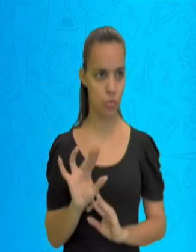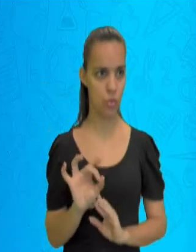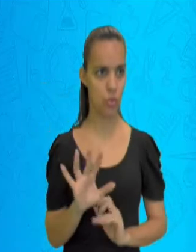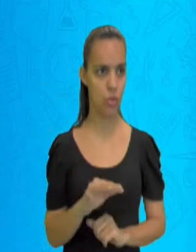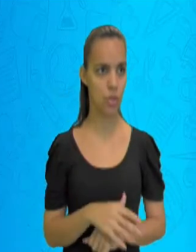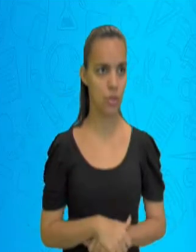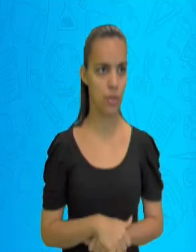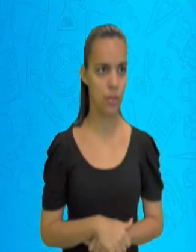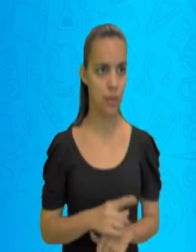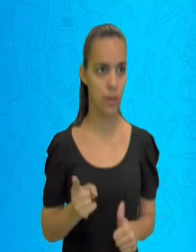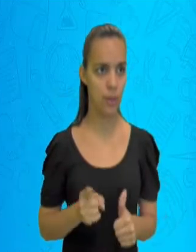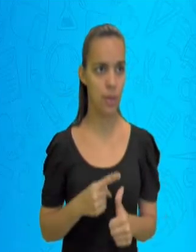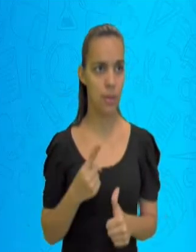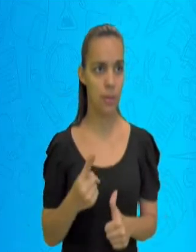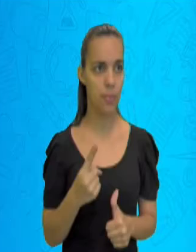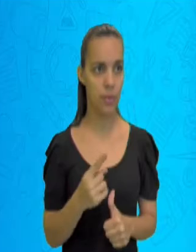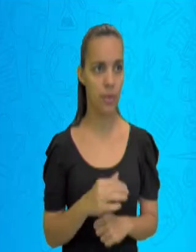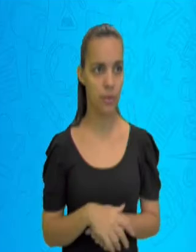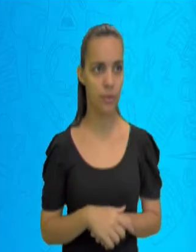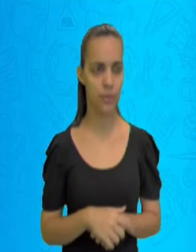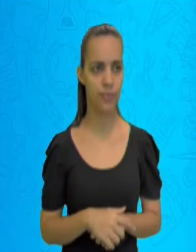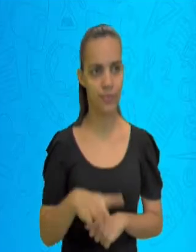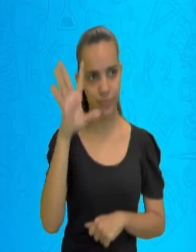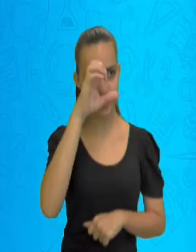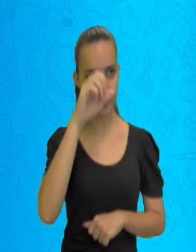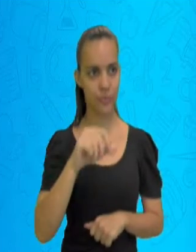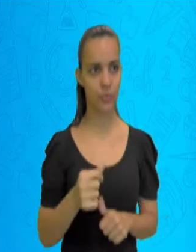Dalton? Foi o primeiro a mencionar sobre átomo,